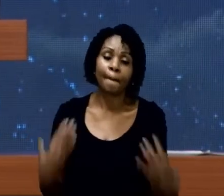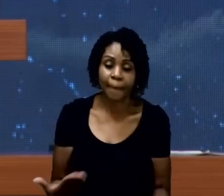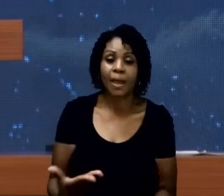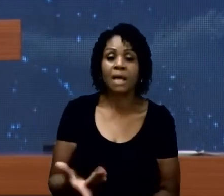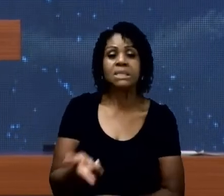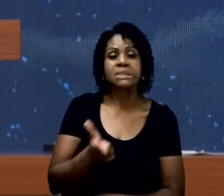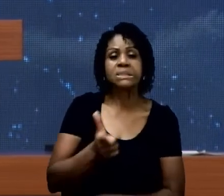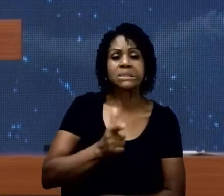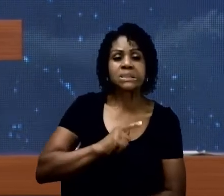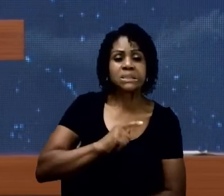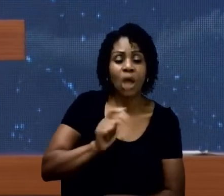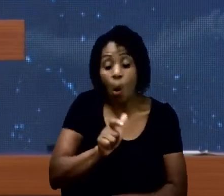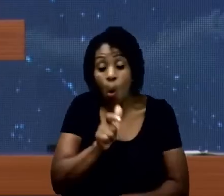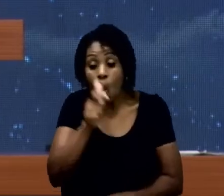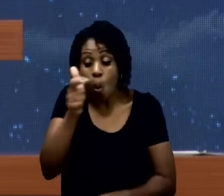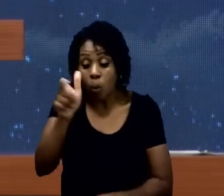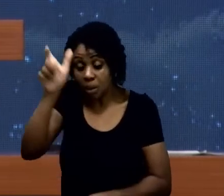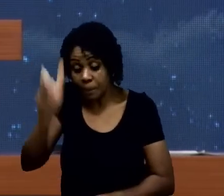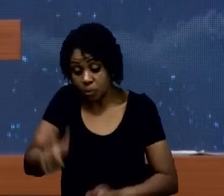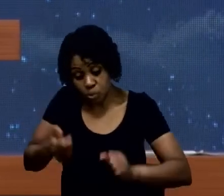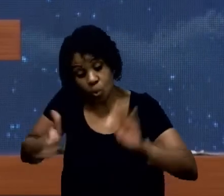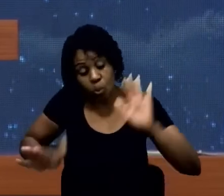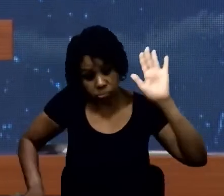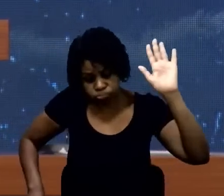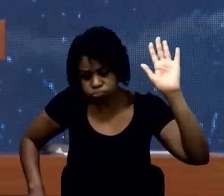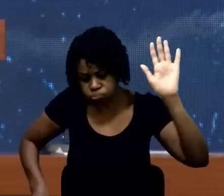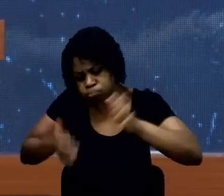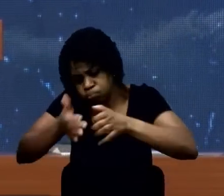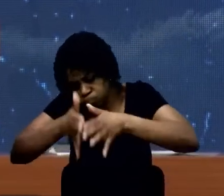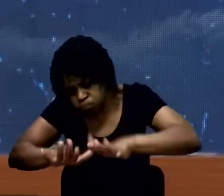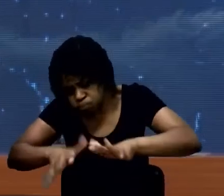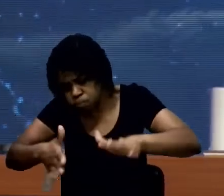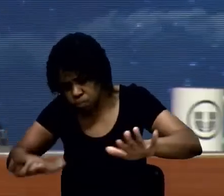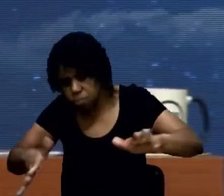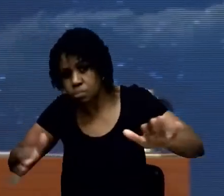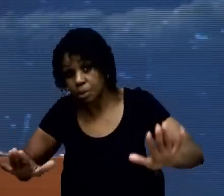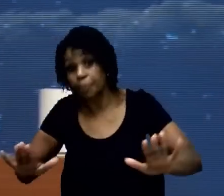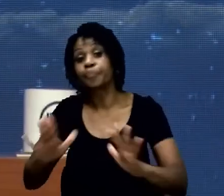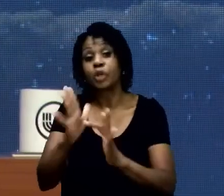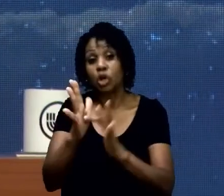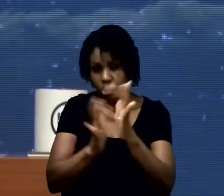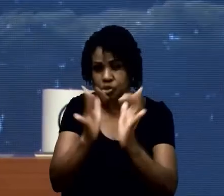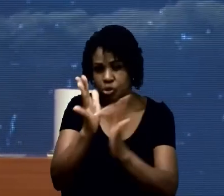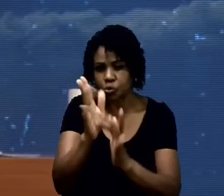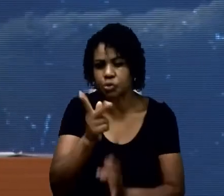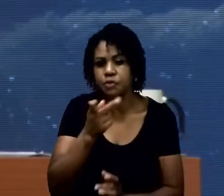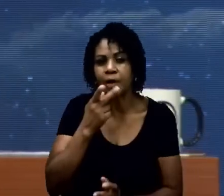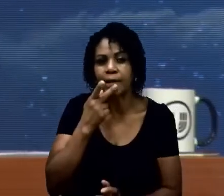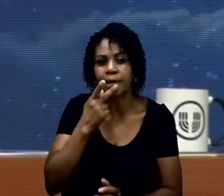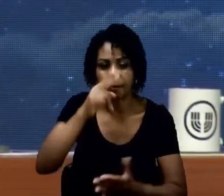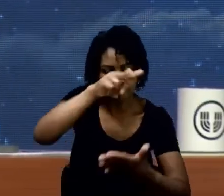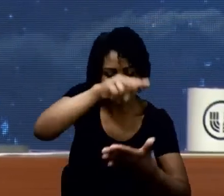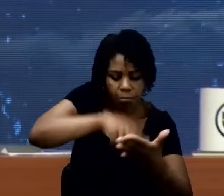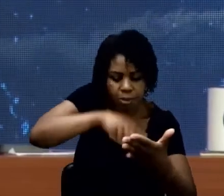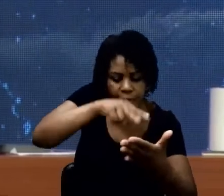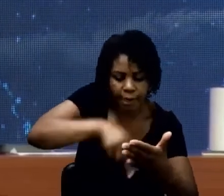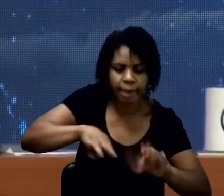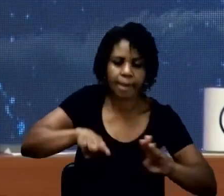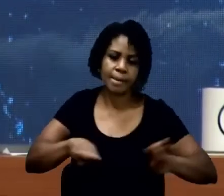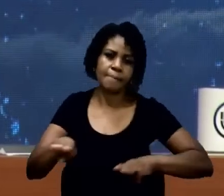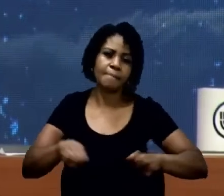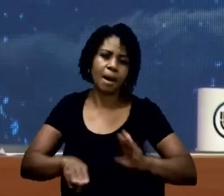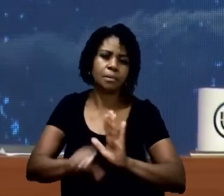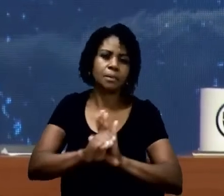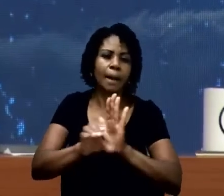pessoa do outro lado do mar, Jesus, ele, vamos ler em Marcos capítulo 5. E está